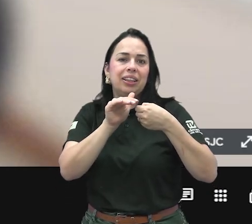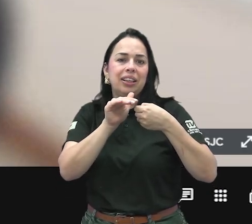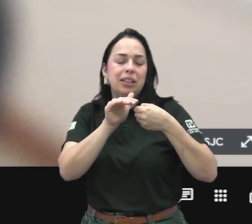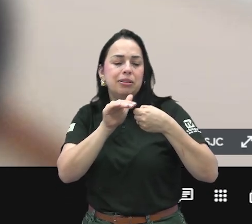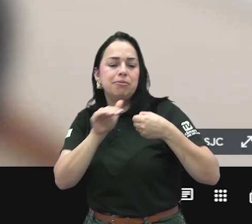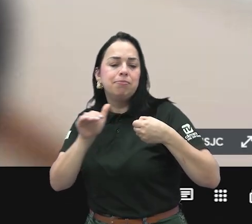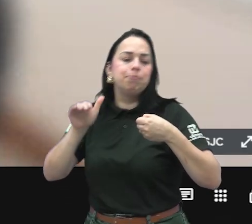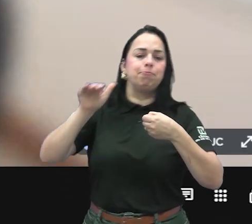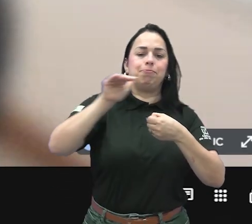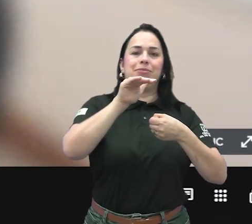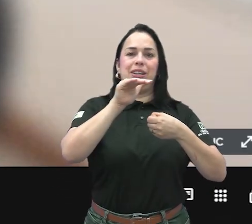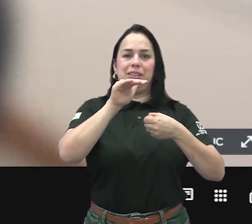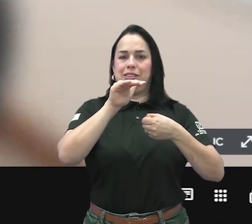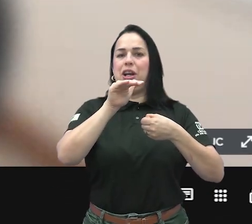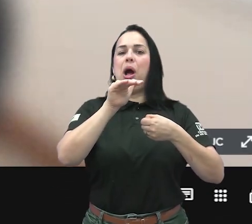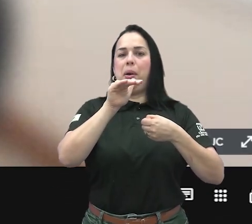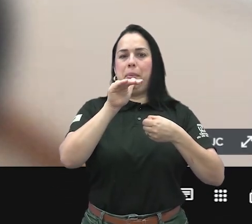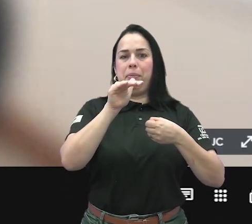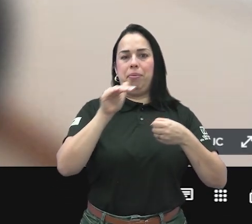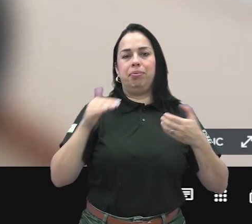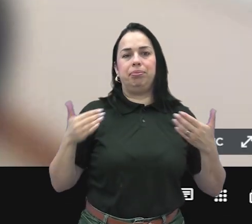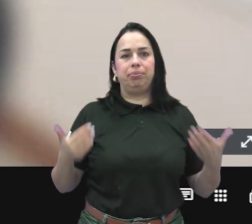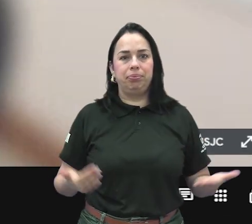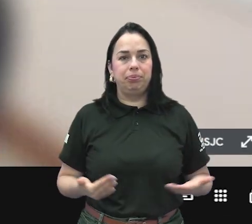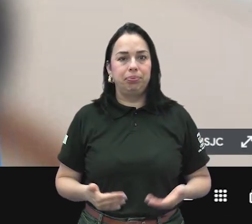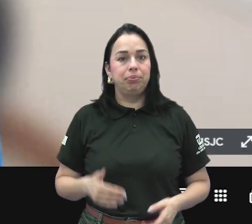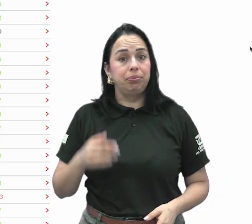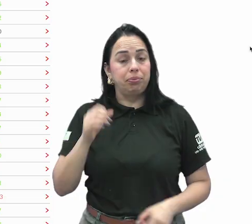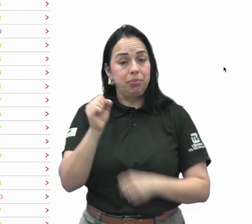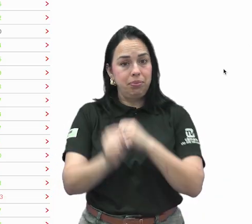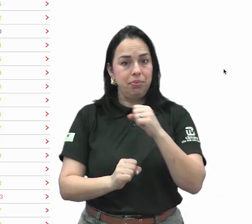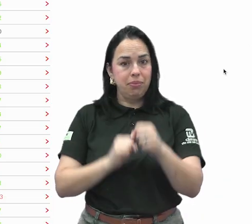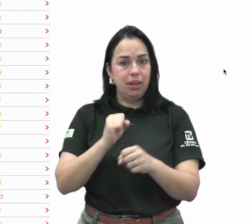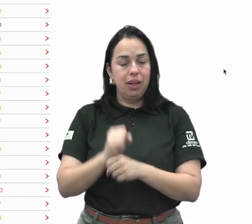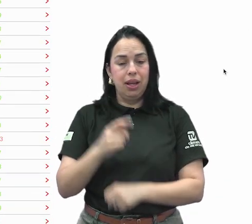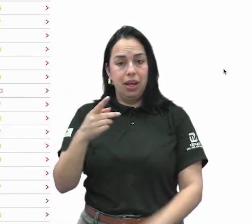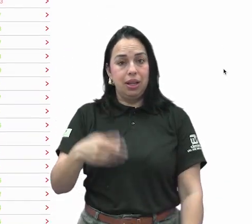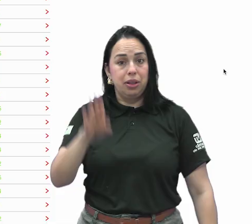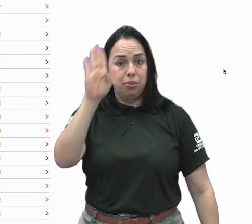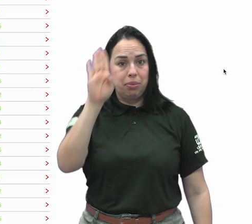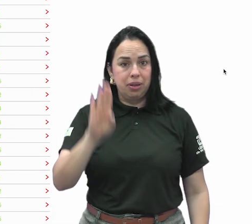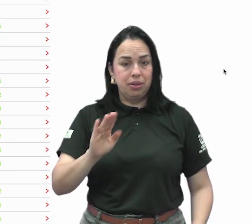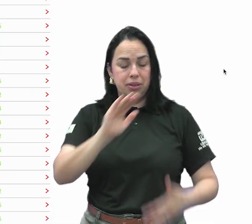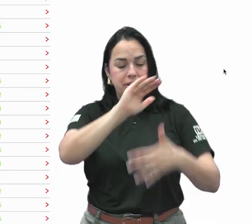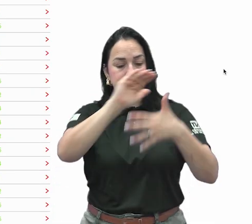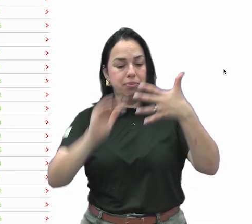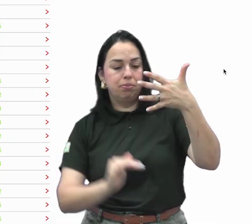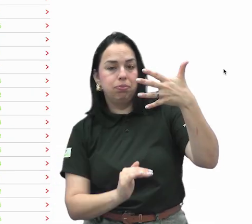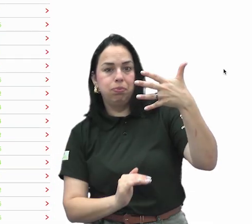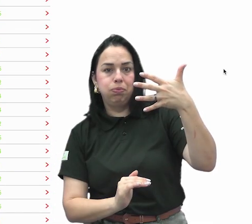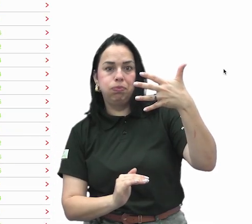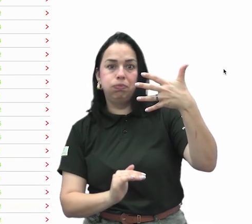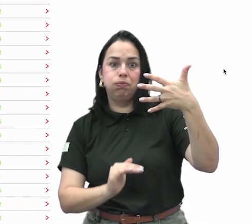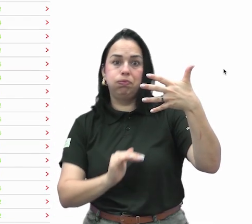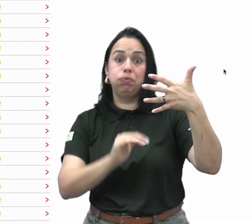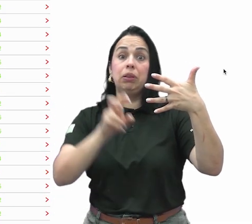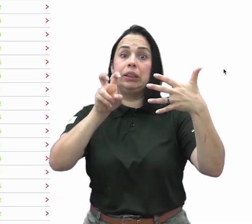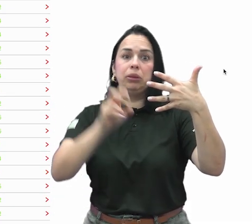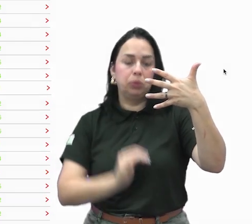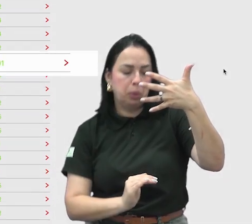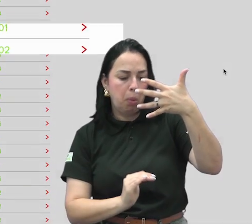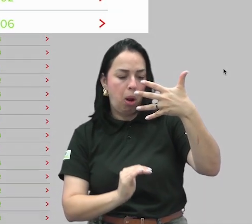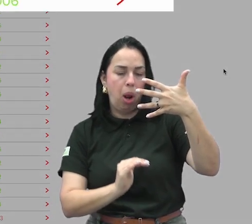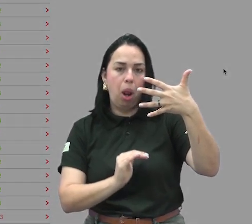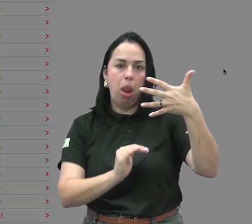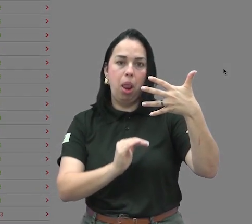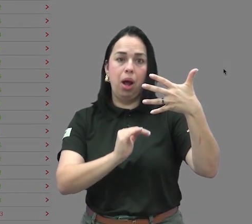chegar à medida de muito alto desenvolvimento humano. Neste ano, o Brasil subiu 5 posições no ranking